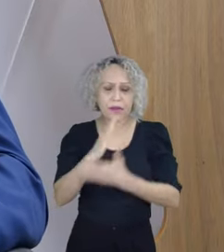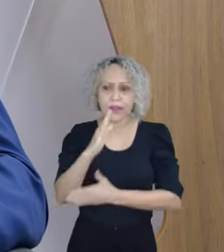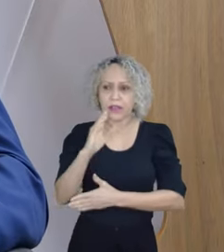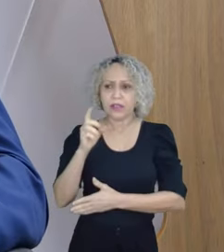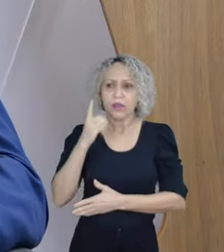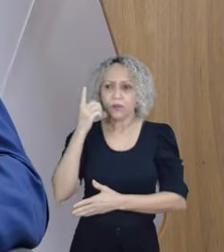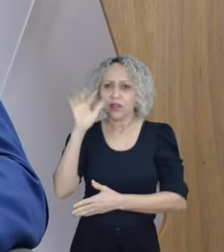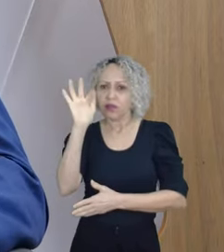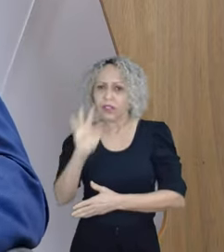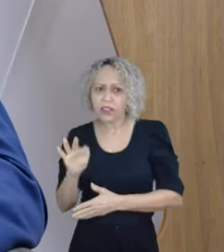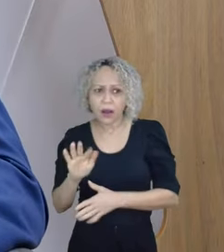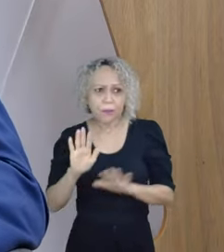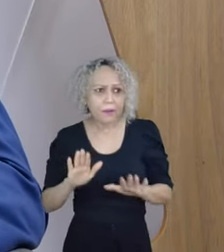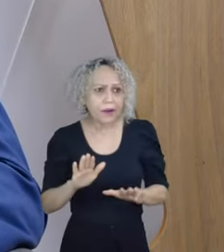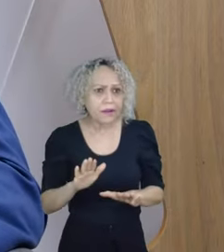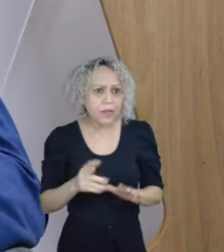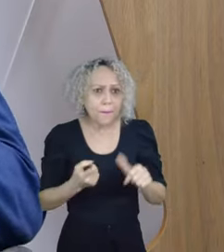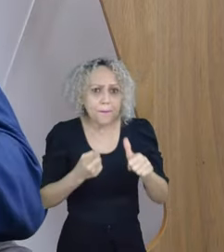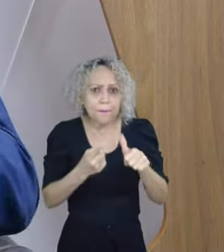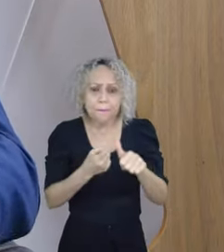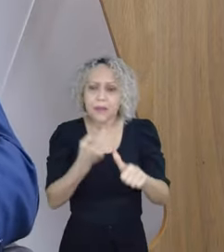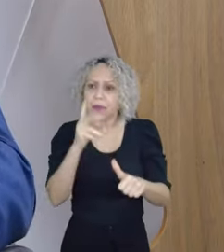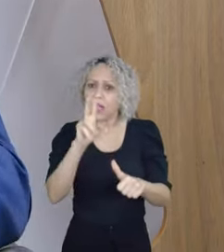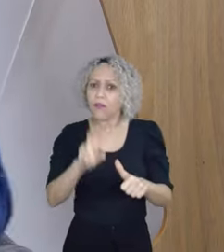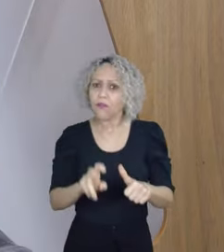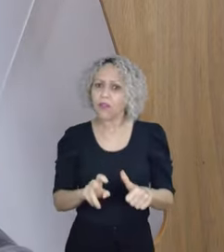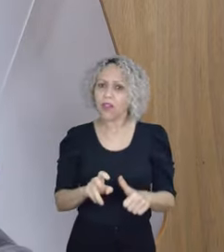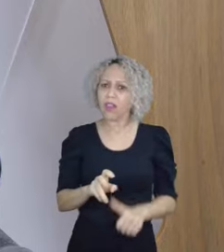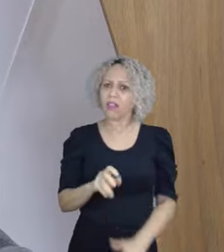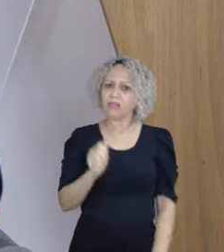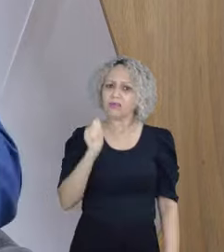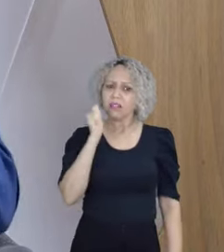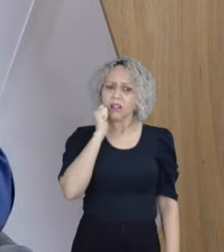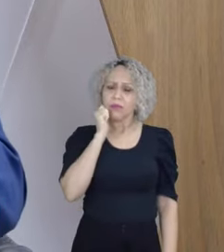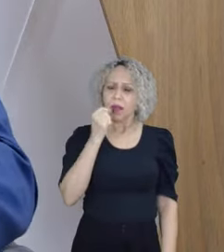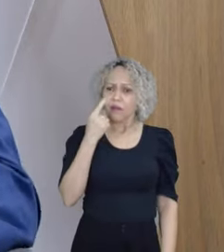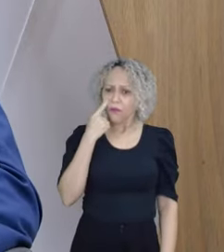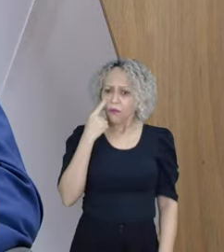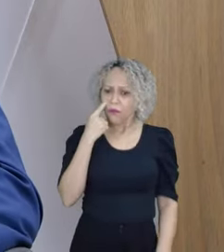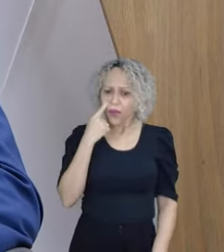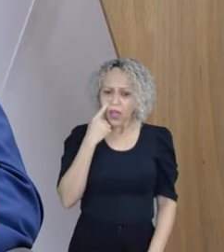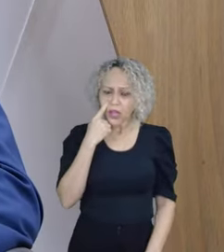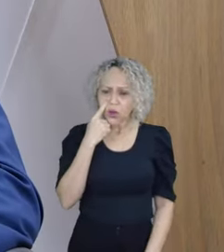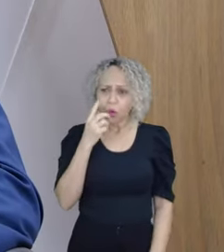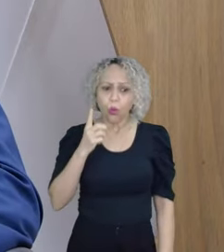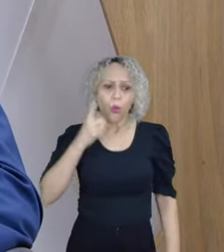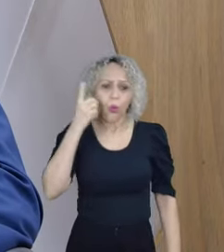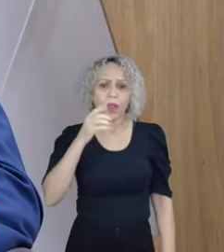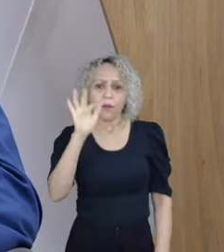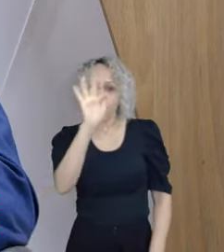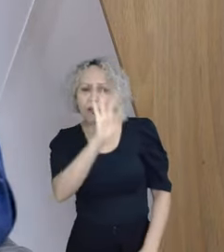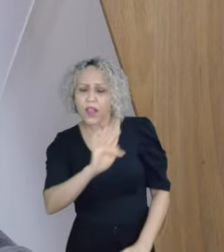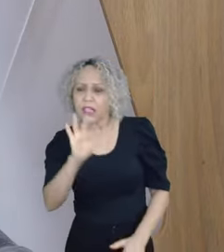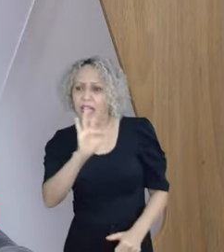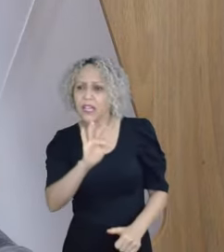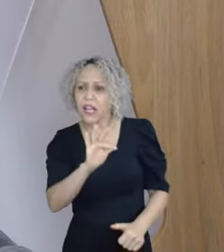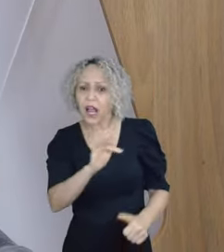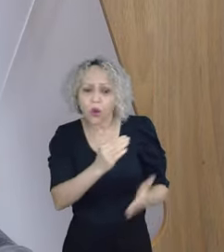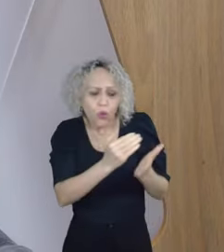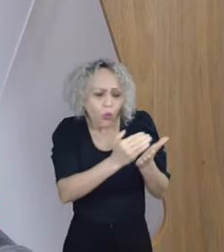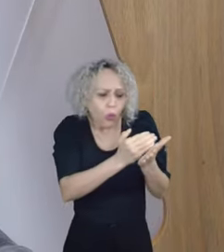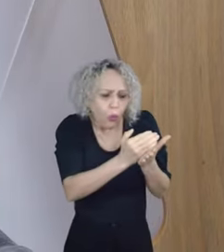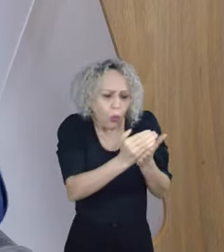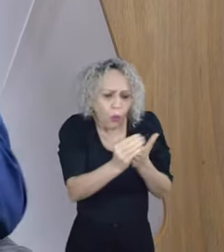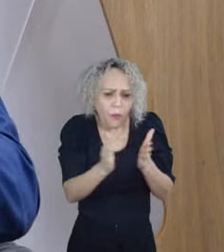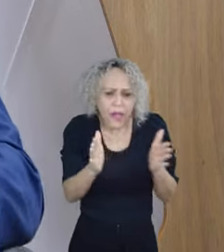deputado federal ter essa, né, cara de pau de, já no comecinho ali do mandato, trocar o domicílio eleitoral. E mesmo no final